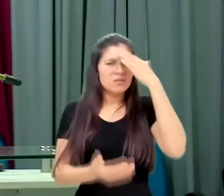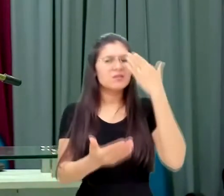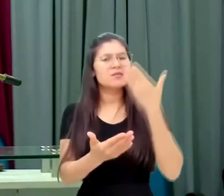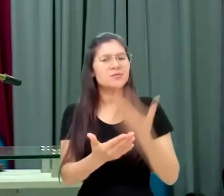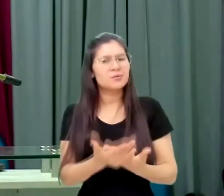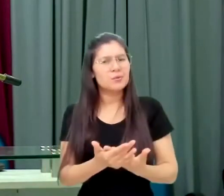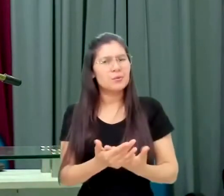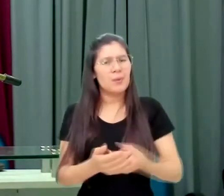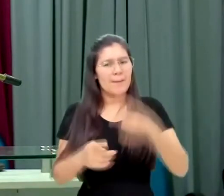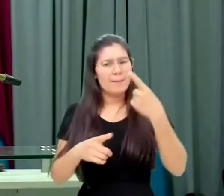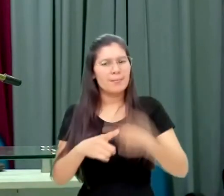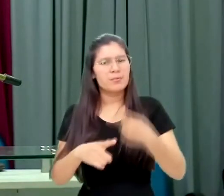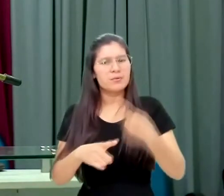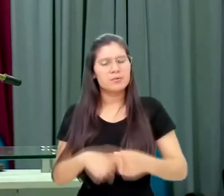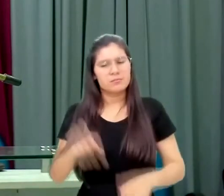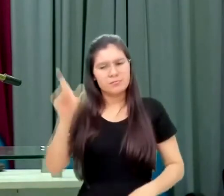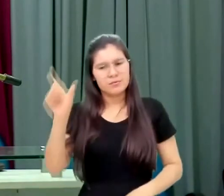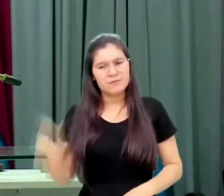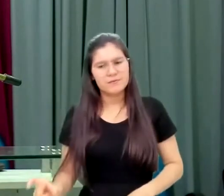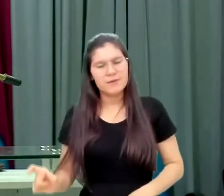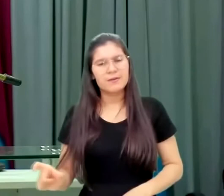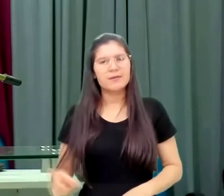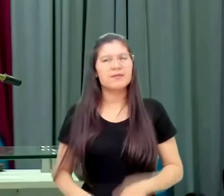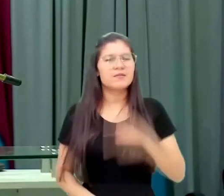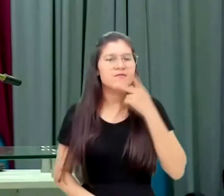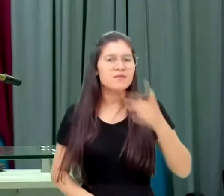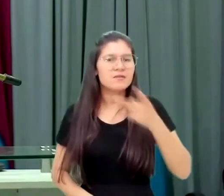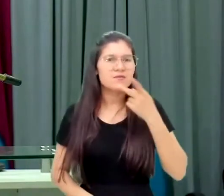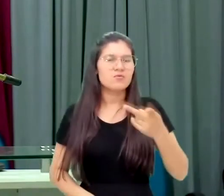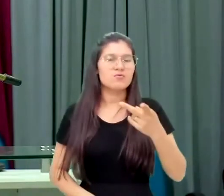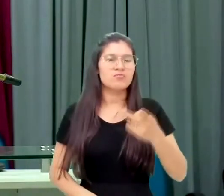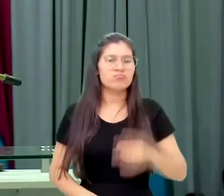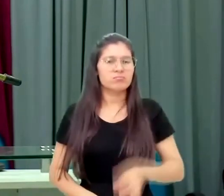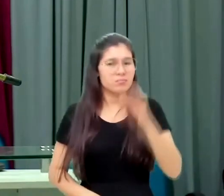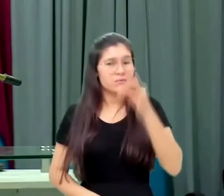Deus falou. Ela voltou onde estava o homem de Deus. Pronto.